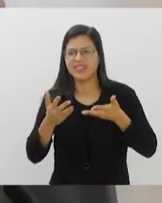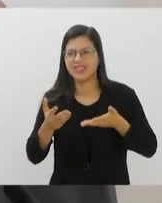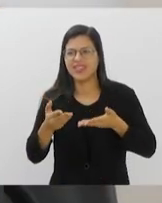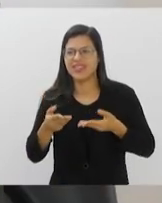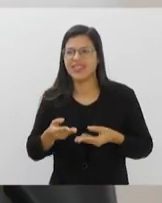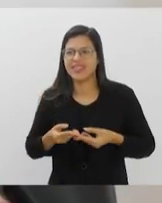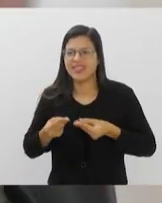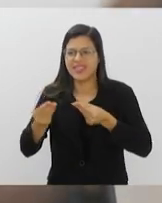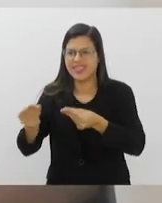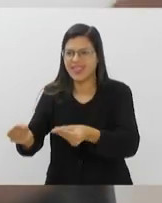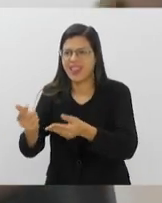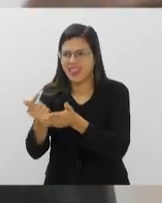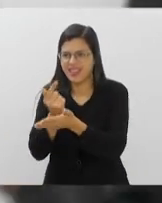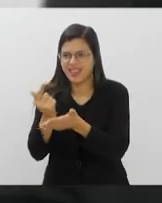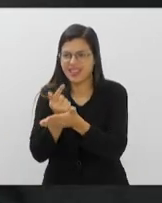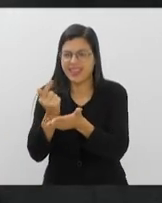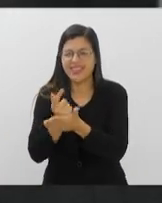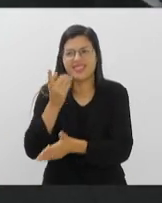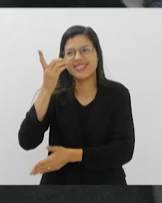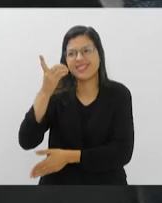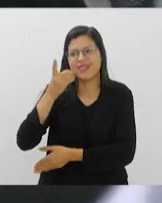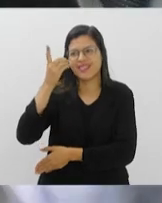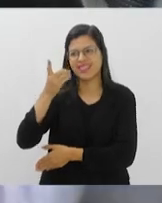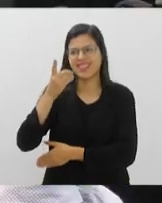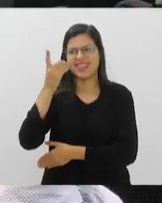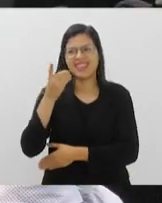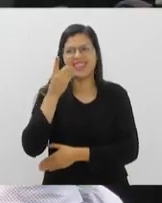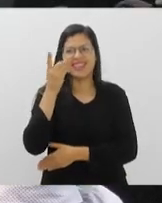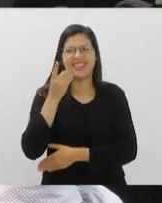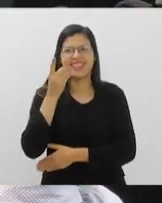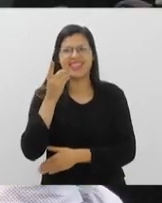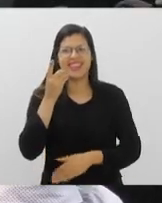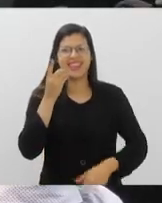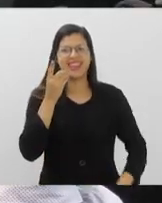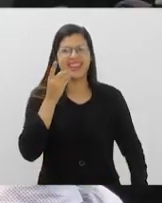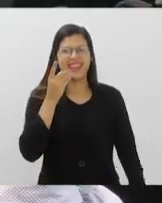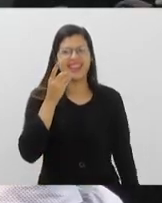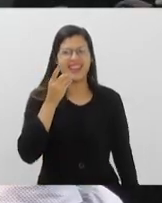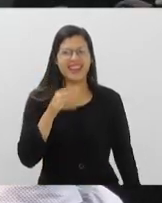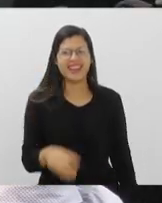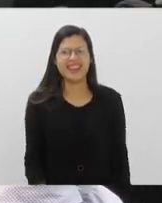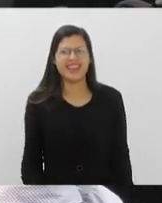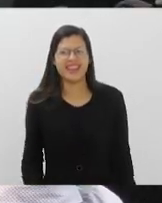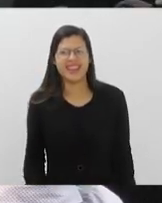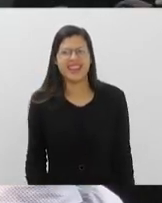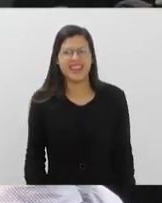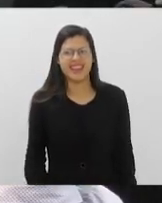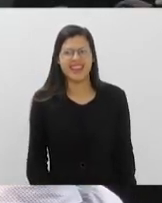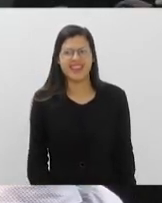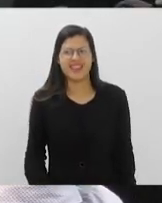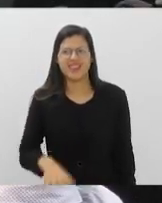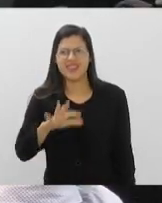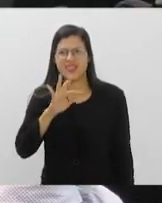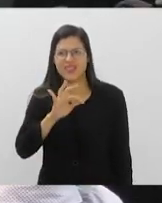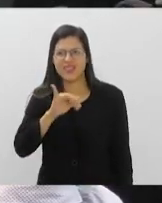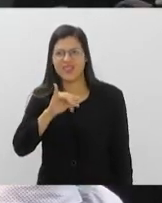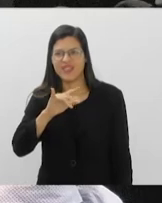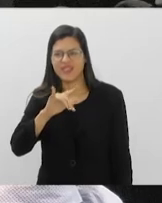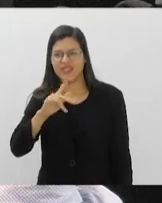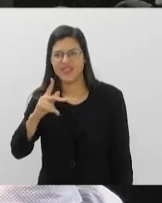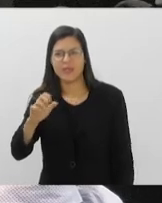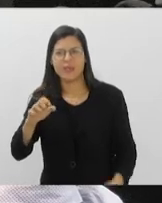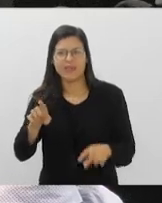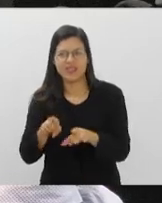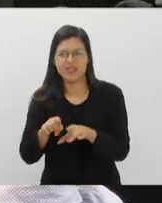deputada Obrigada e o Felipe deix S aproveitar também porque eu quero oferecer a camisa da Marta com todos os grupos de apoio a adoção do